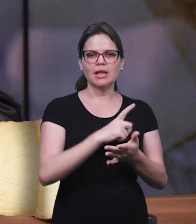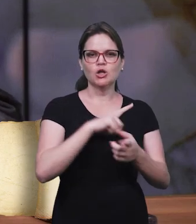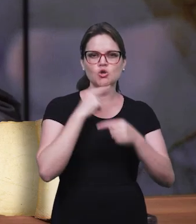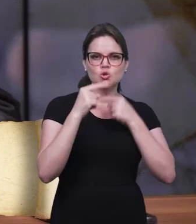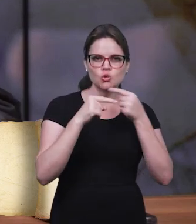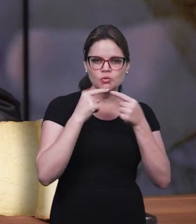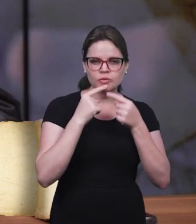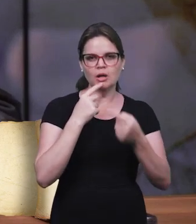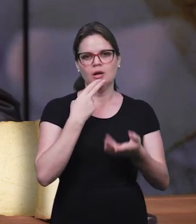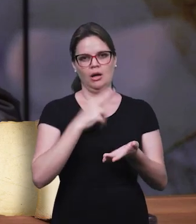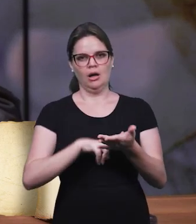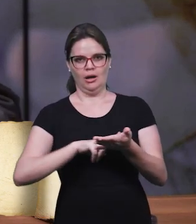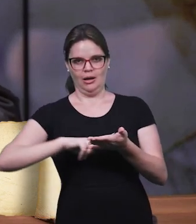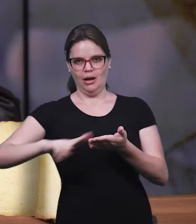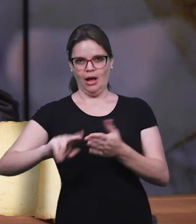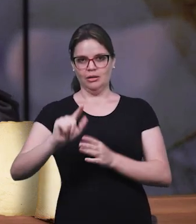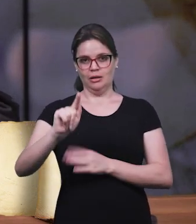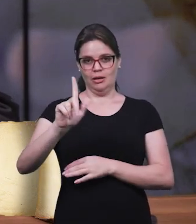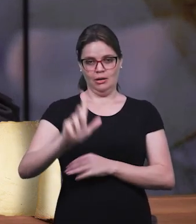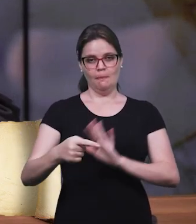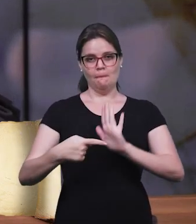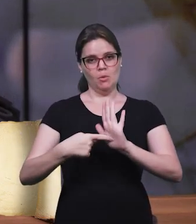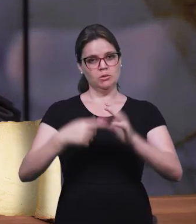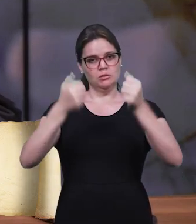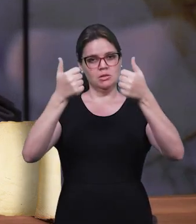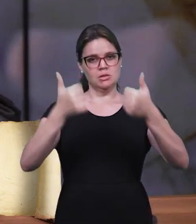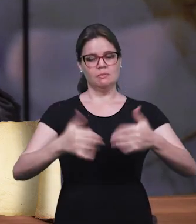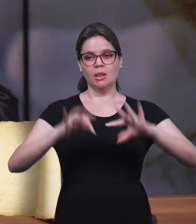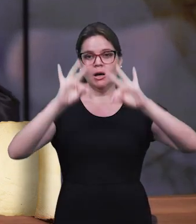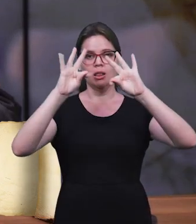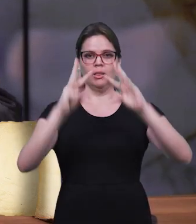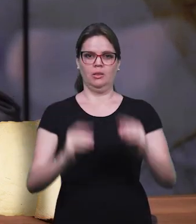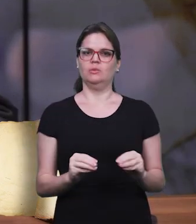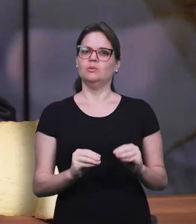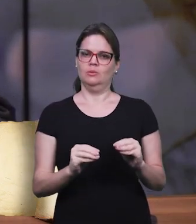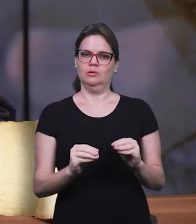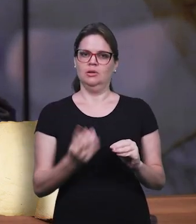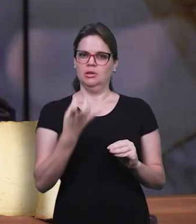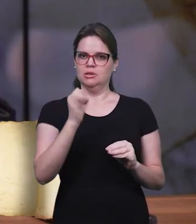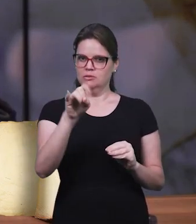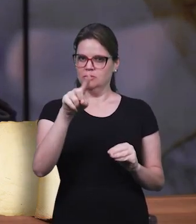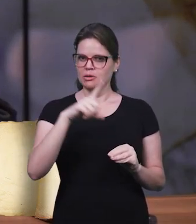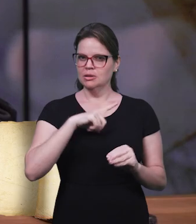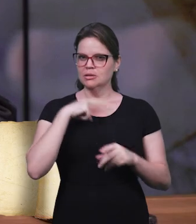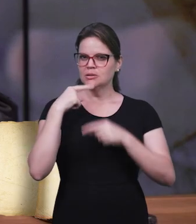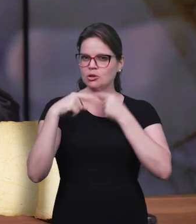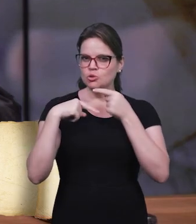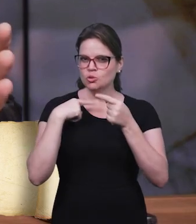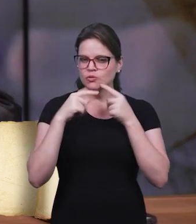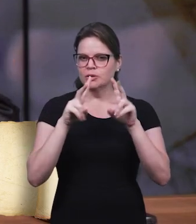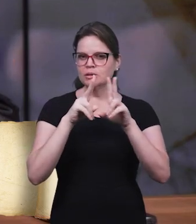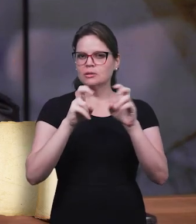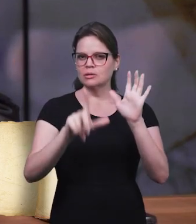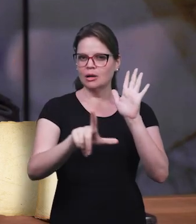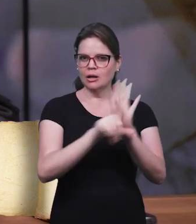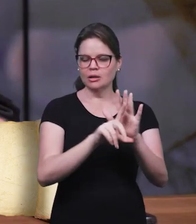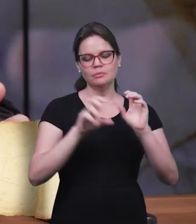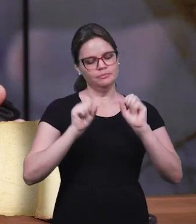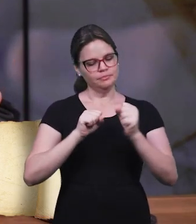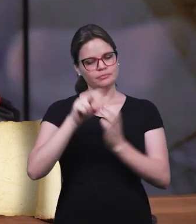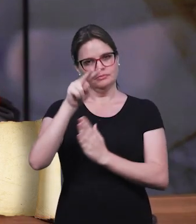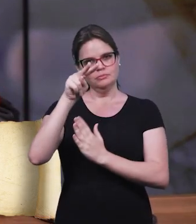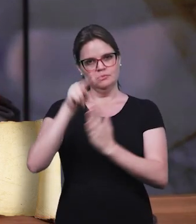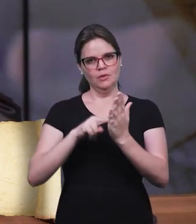dúvidas sobre a lei, recomendamos que leiam o livro ou a carta